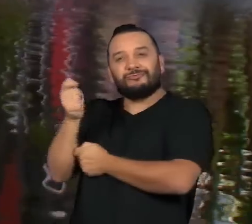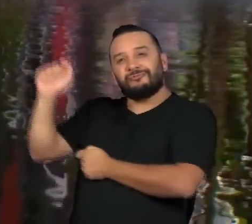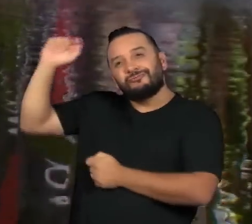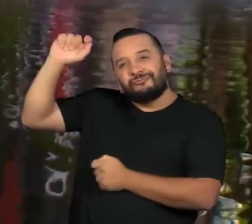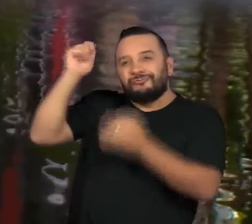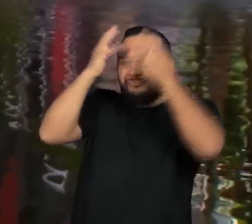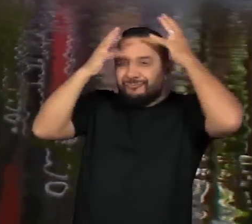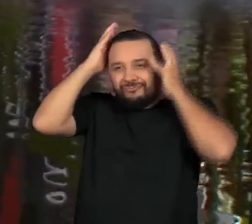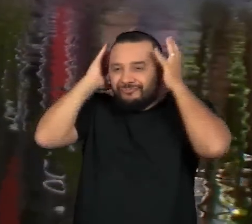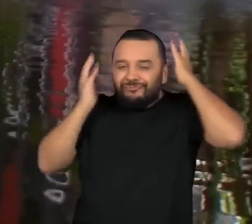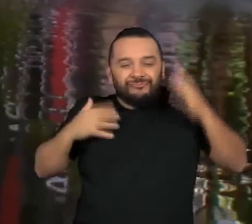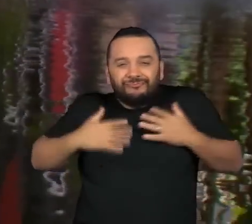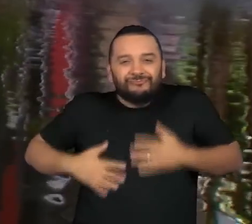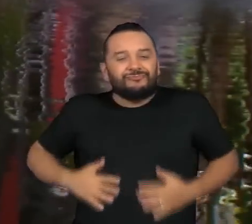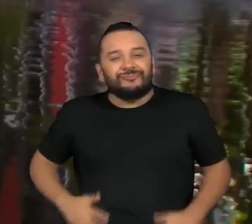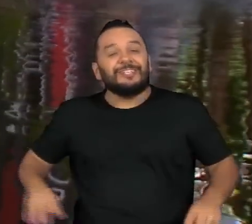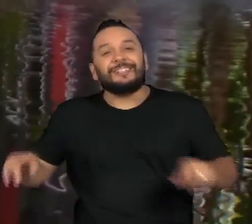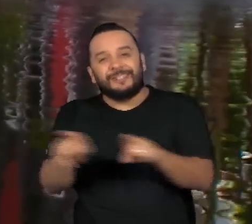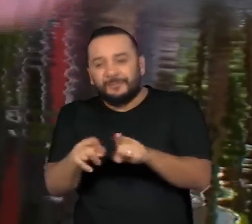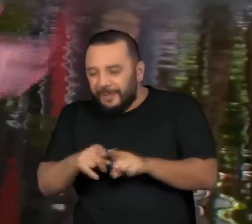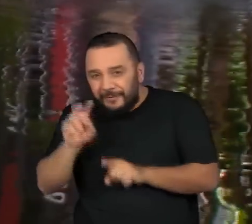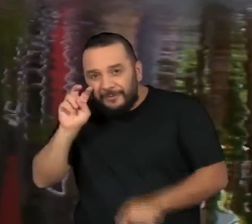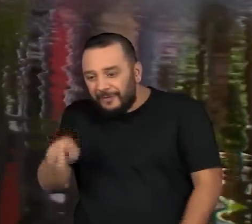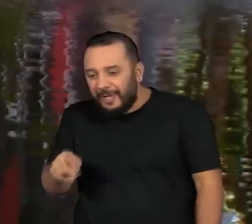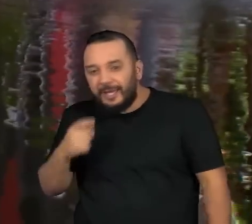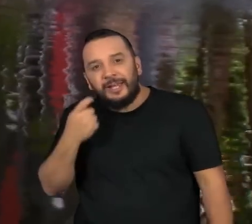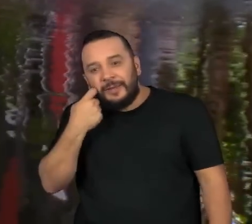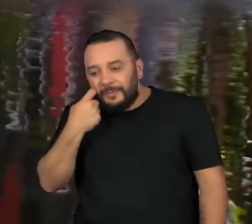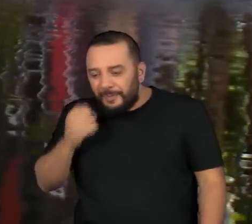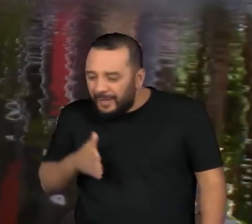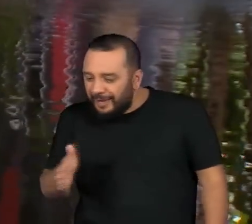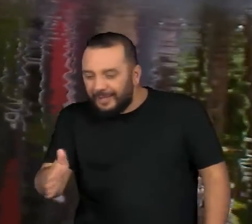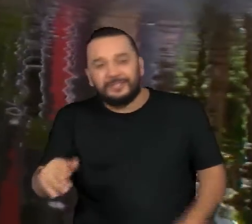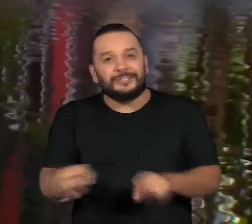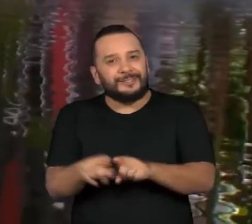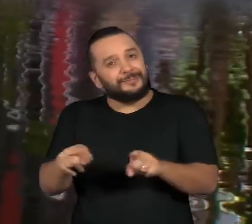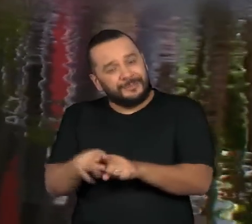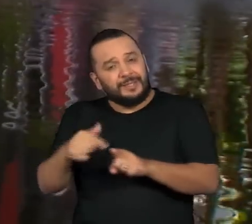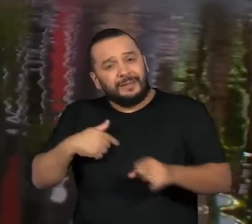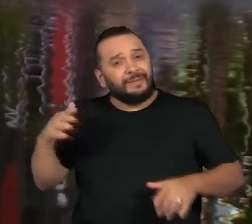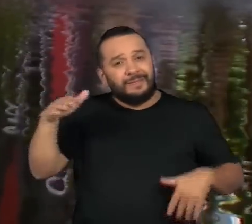lavar o rosto, ou se banhar na cachoeira que a gente faz, nadar nas piscinas,